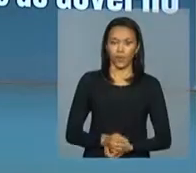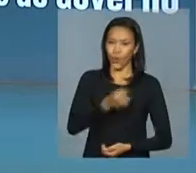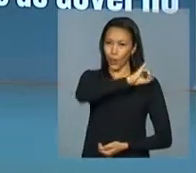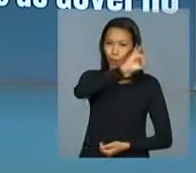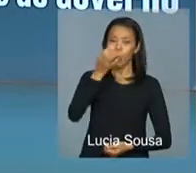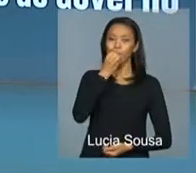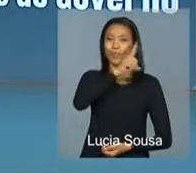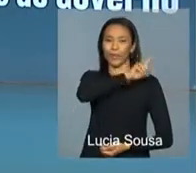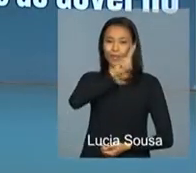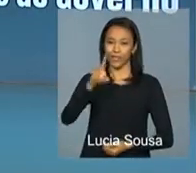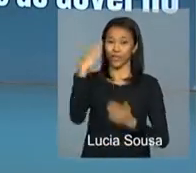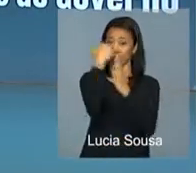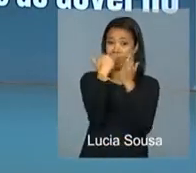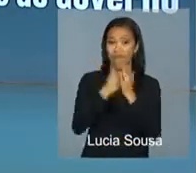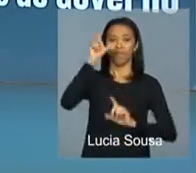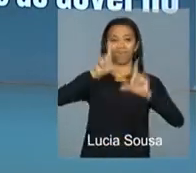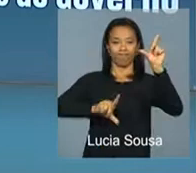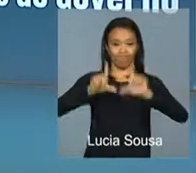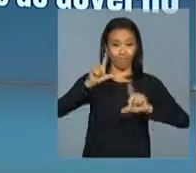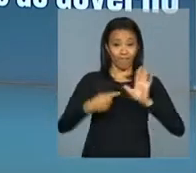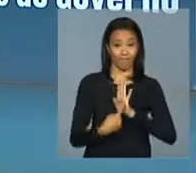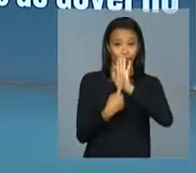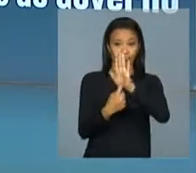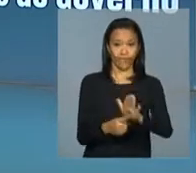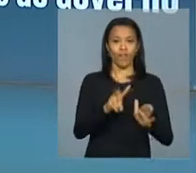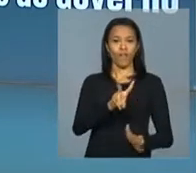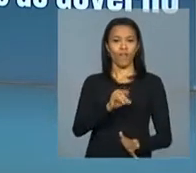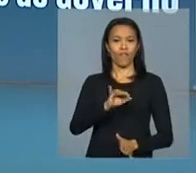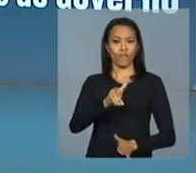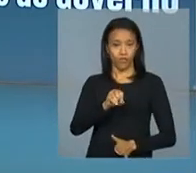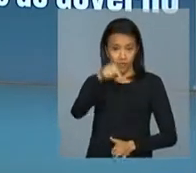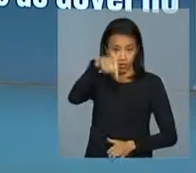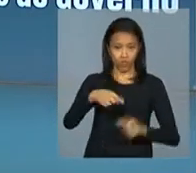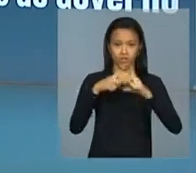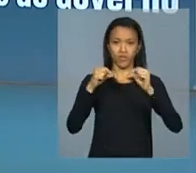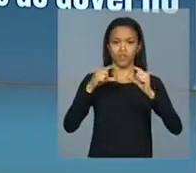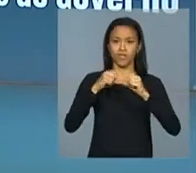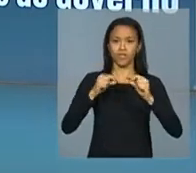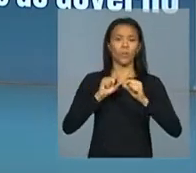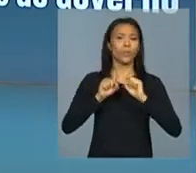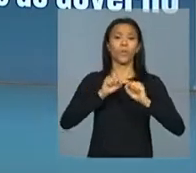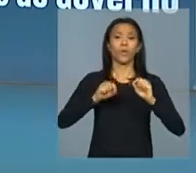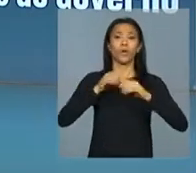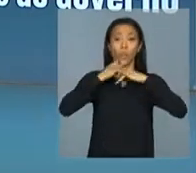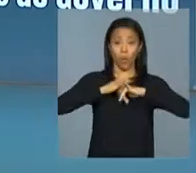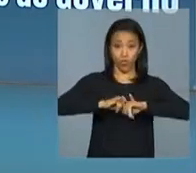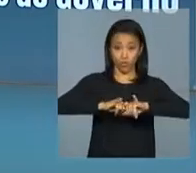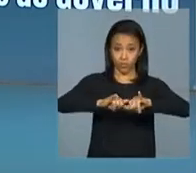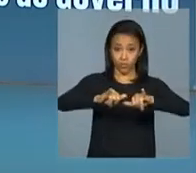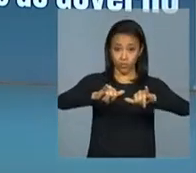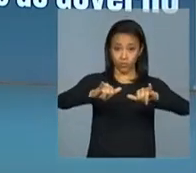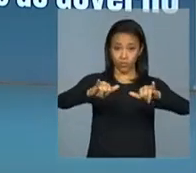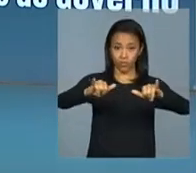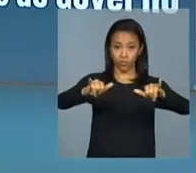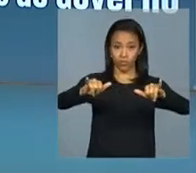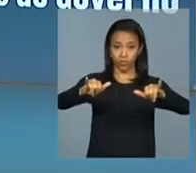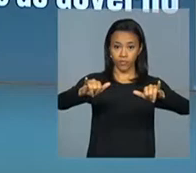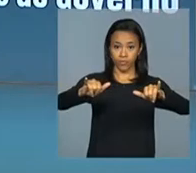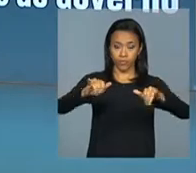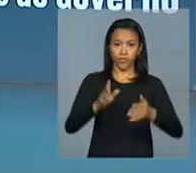o Olá bom dia interrompemos a programação para transmitir ao vivo de Brasília o anúncio